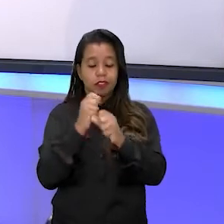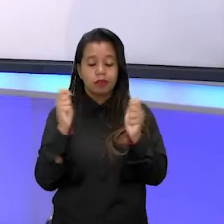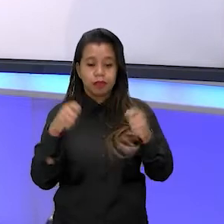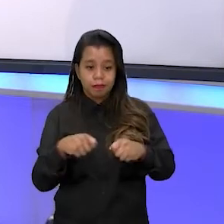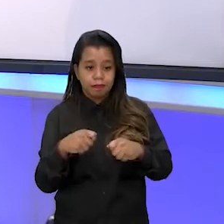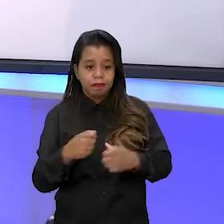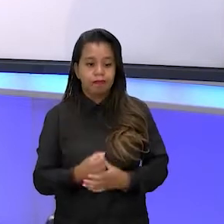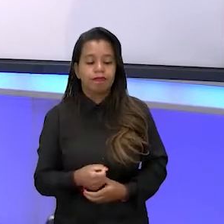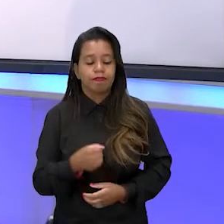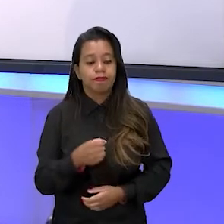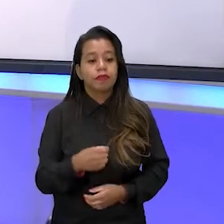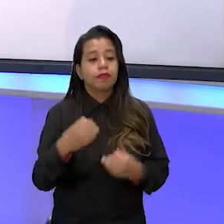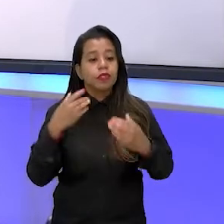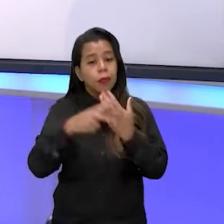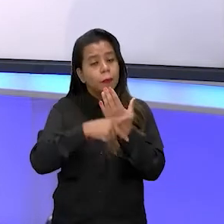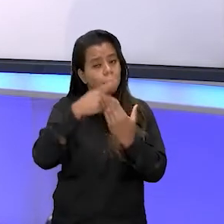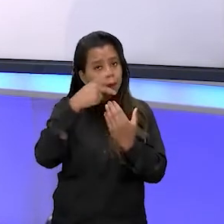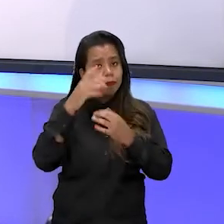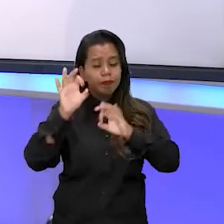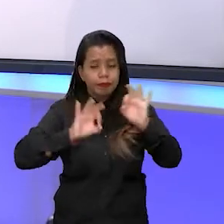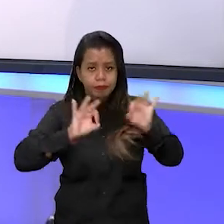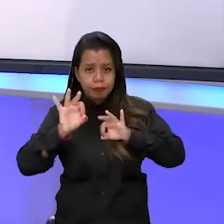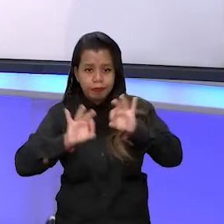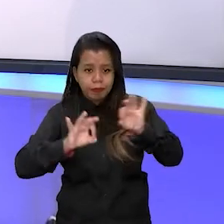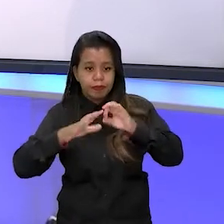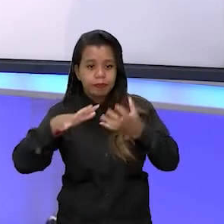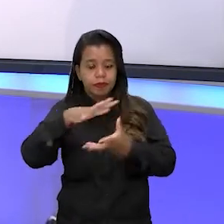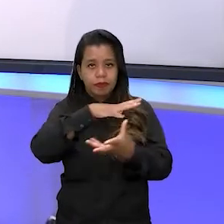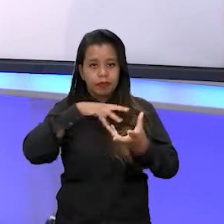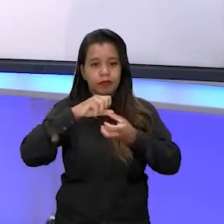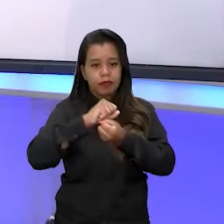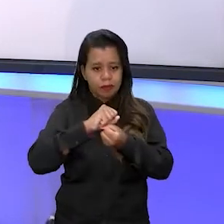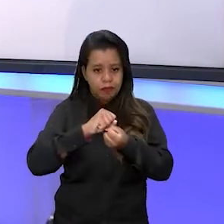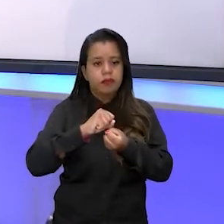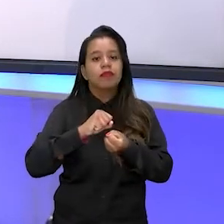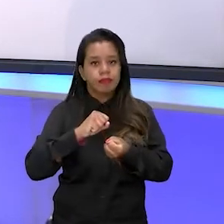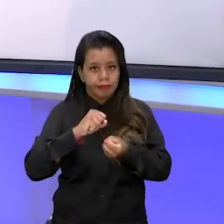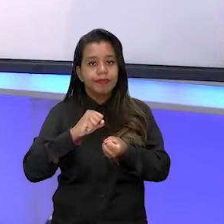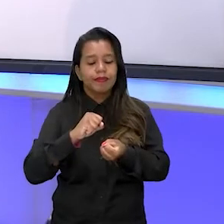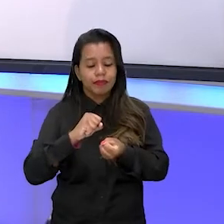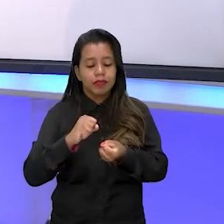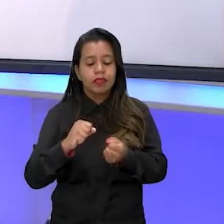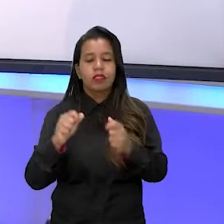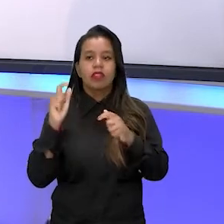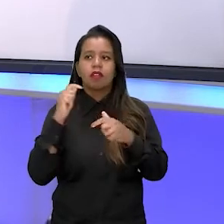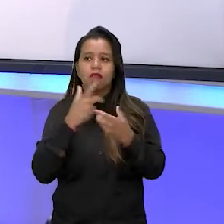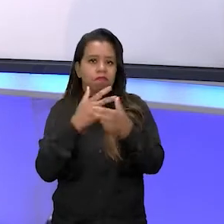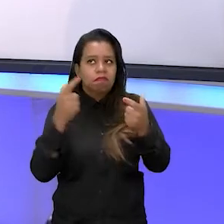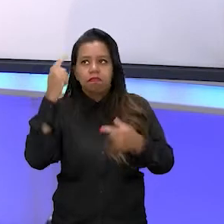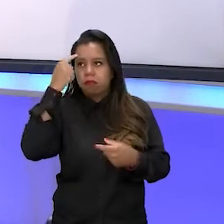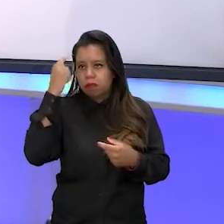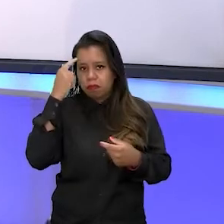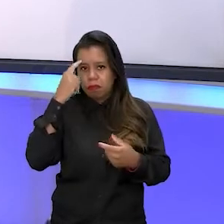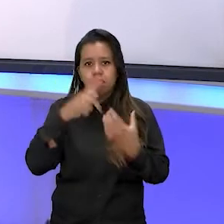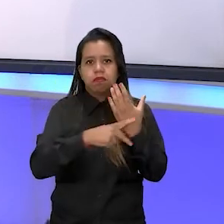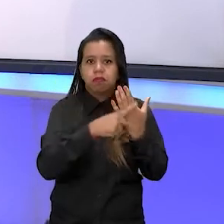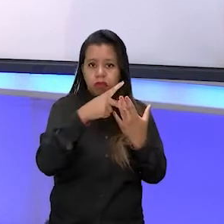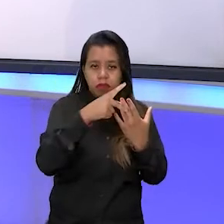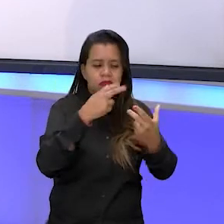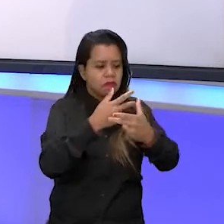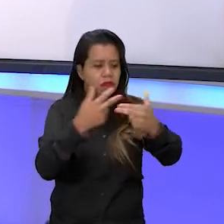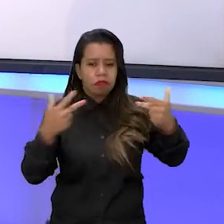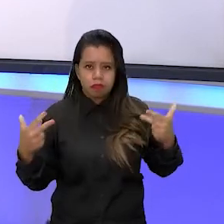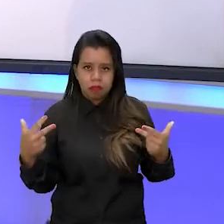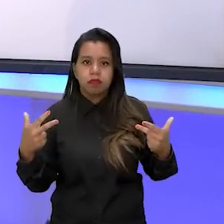está trabalhando com um projeto. Trabalhar com um projeto é pensar em soluções, pensar em possibilidades, pensar em mecanismos e